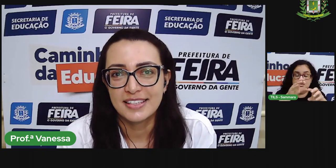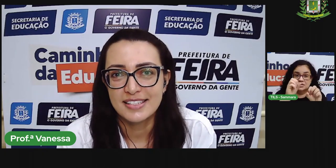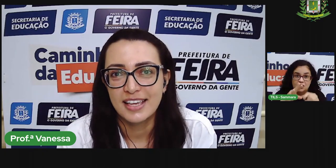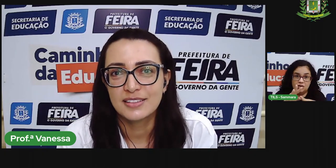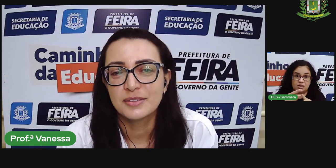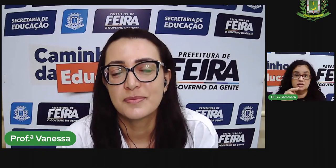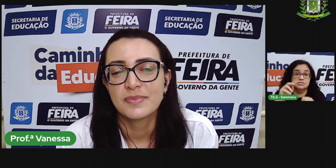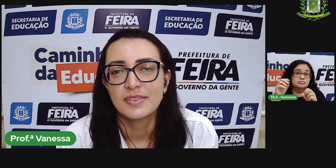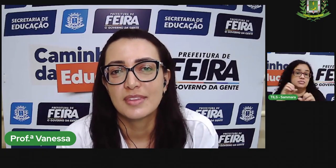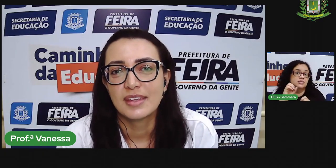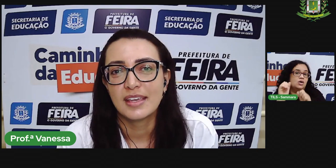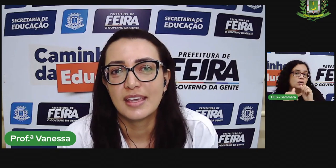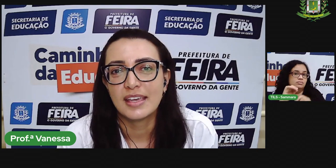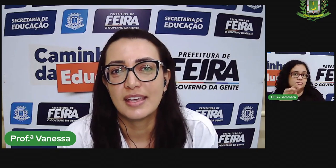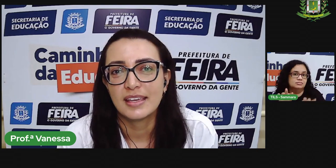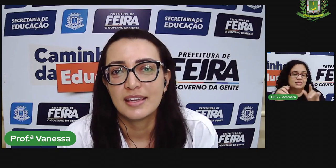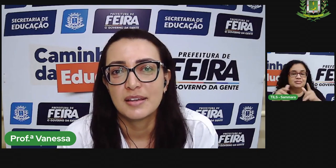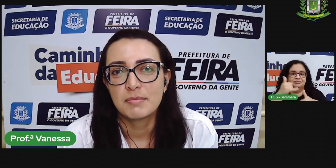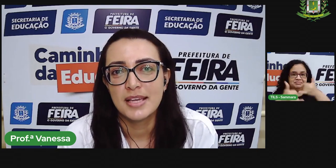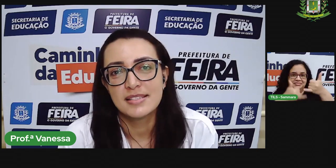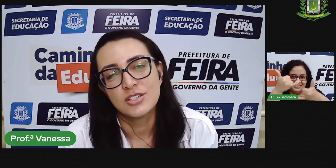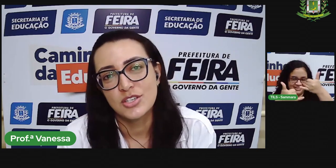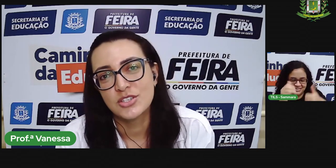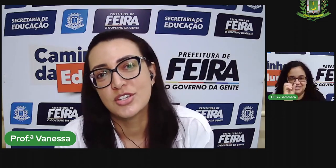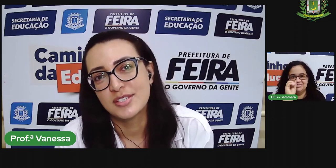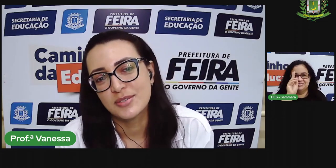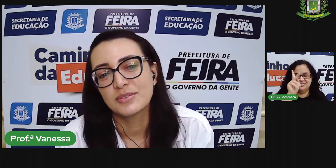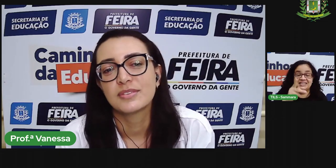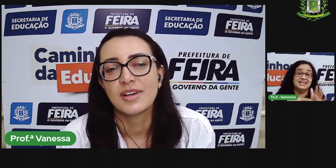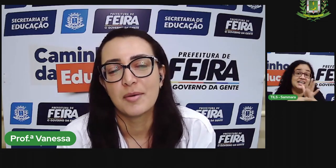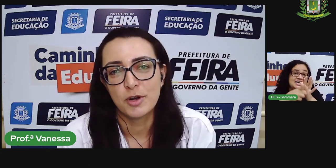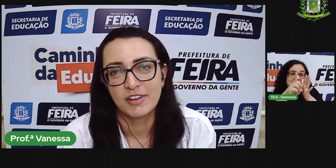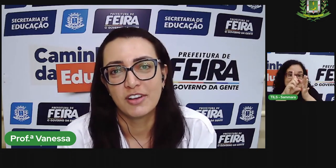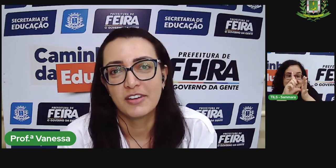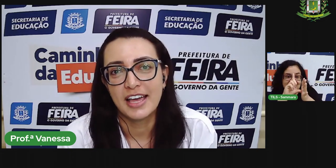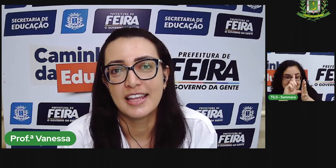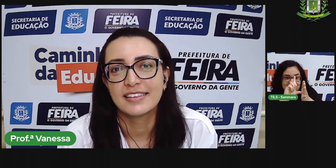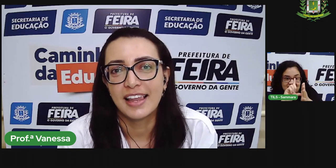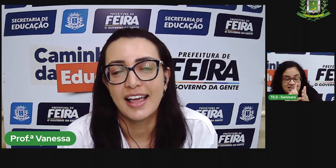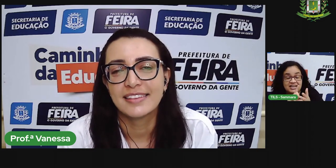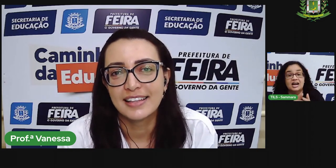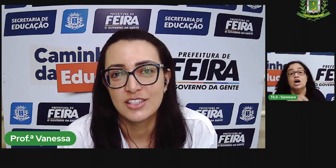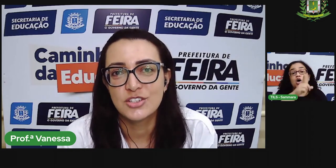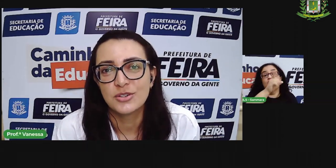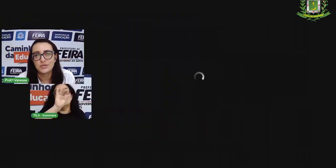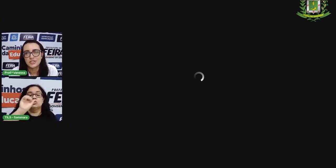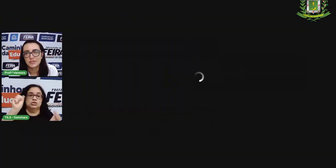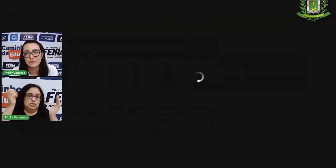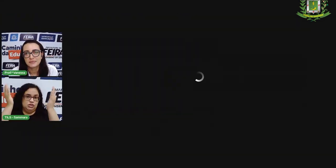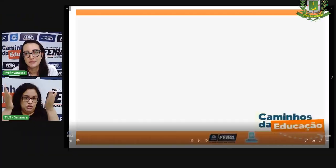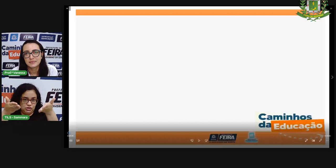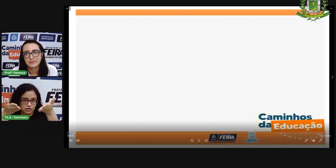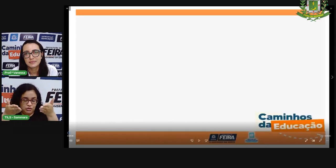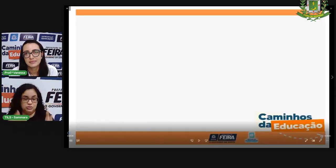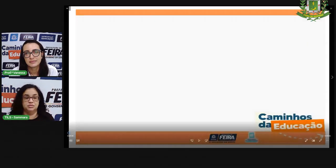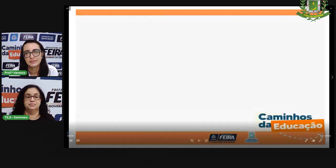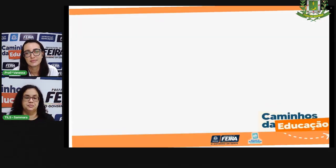online, tá certo? Mas antes disso, a prova é colocar na tela a data de hoje.